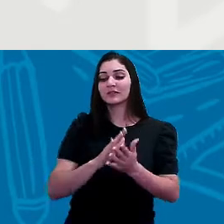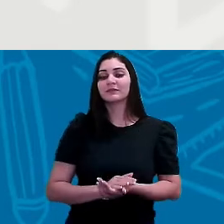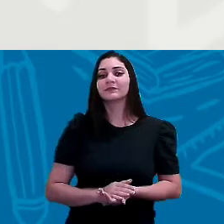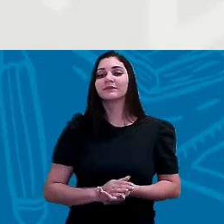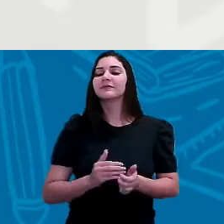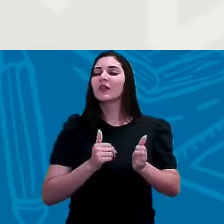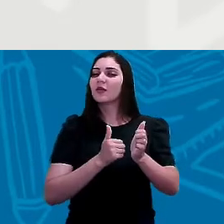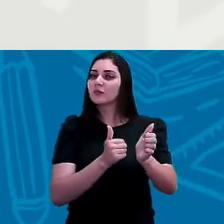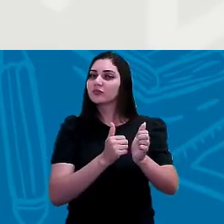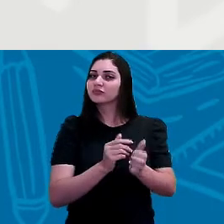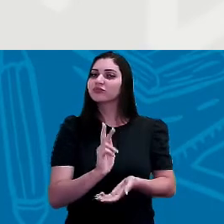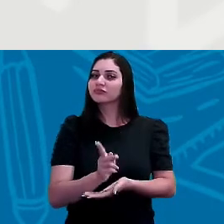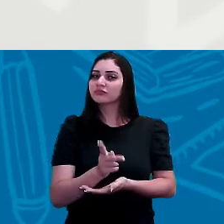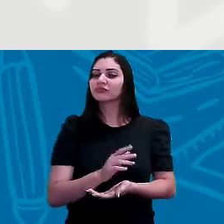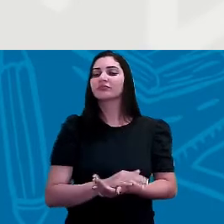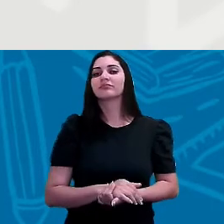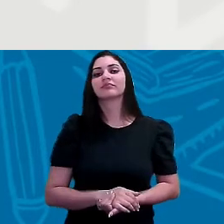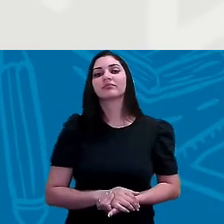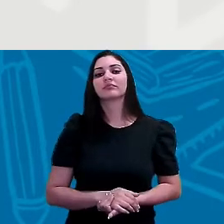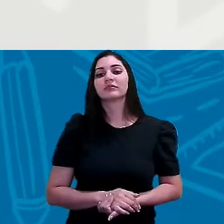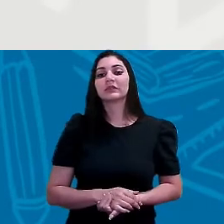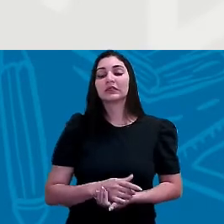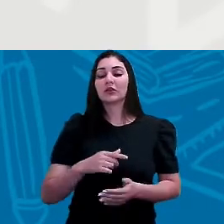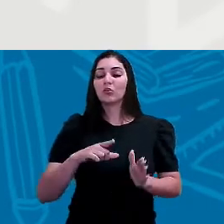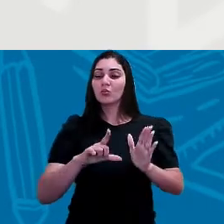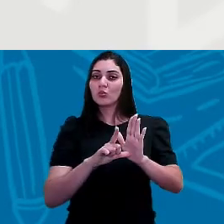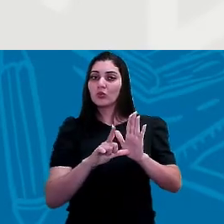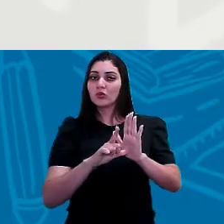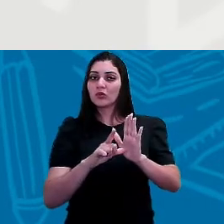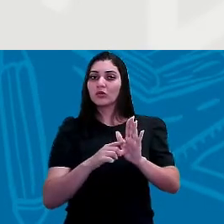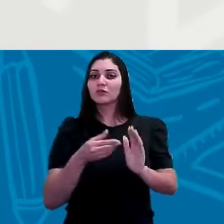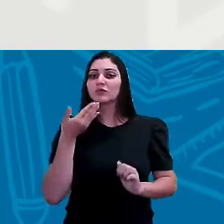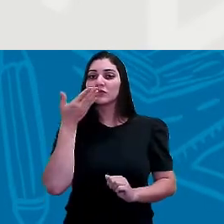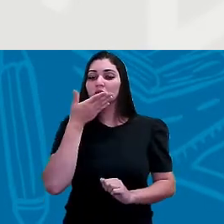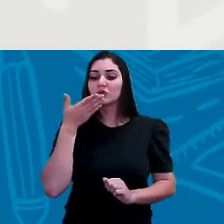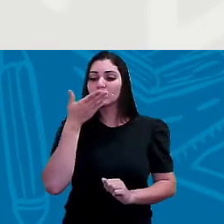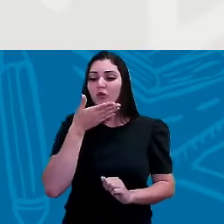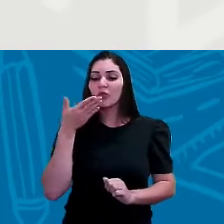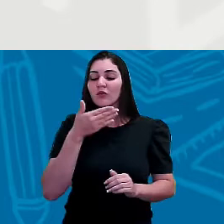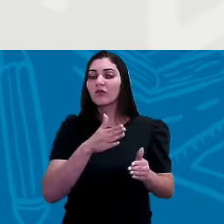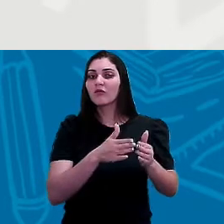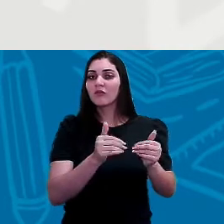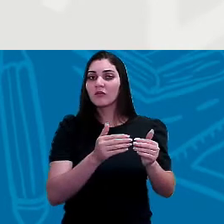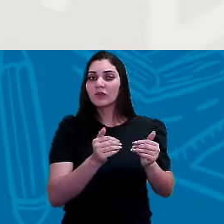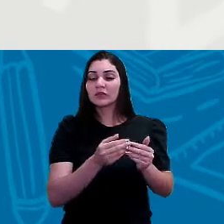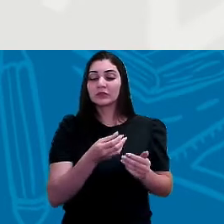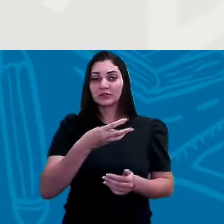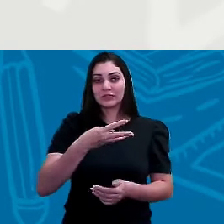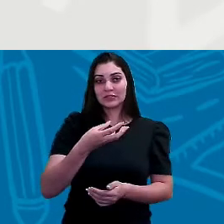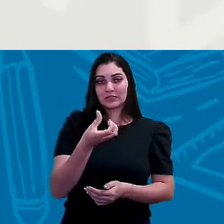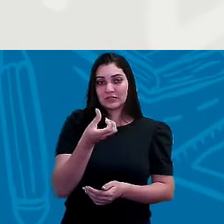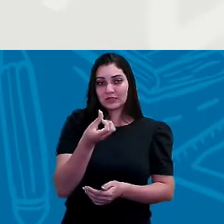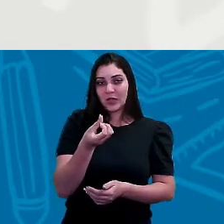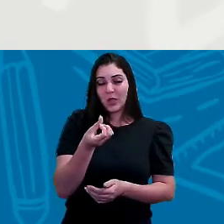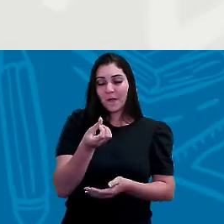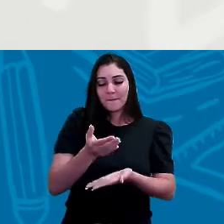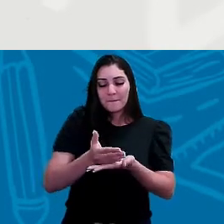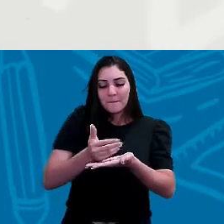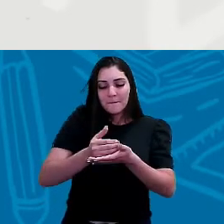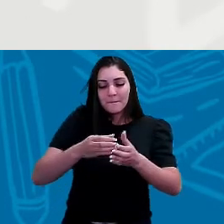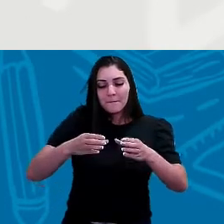Tá certo? Numa loja de doces, foram encomendados 36 mini bolos. Luiz